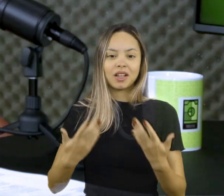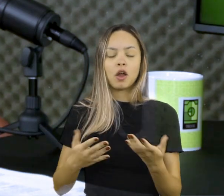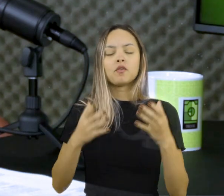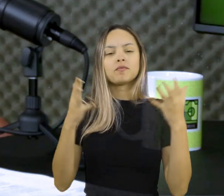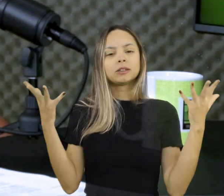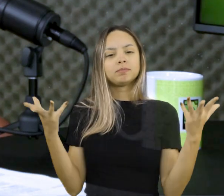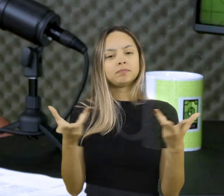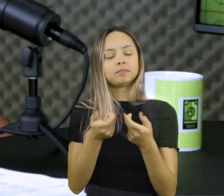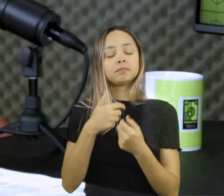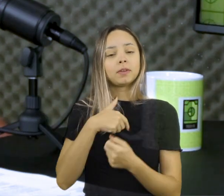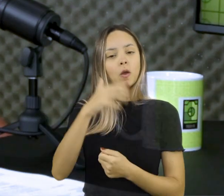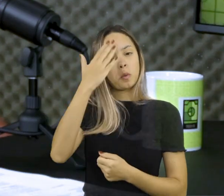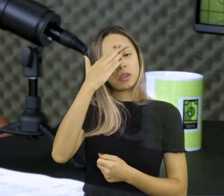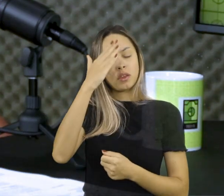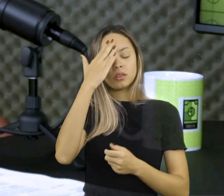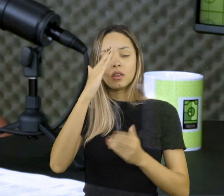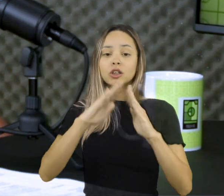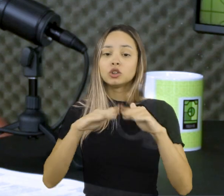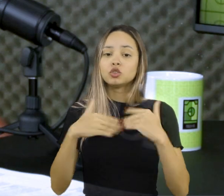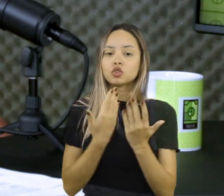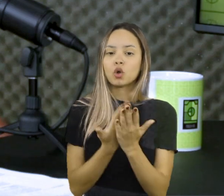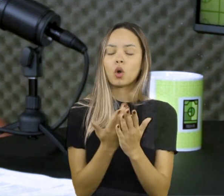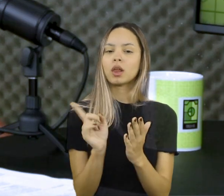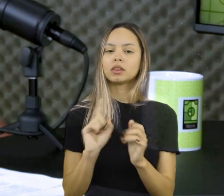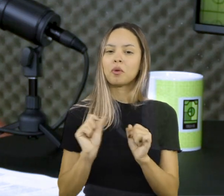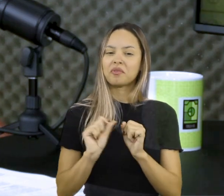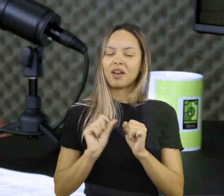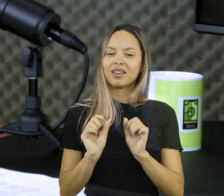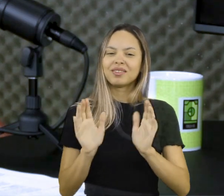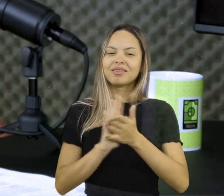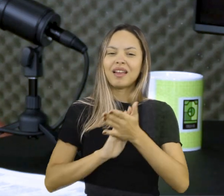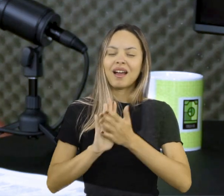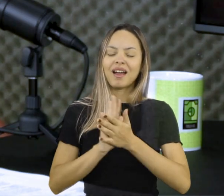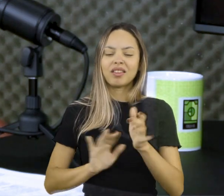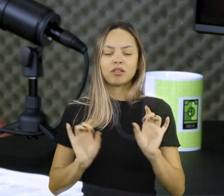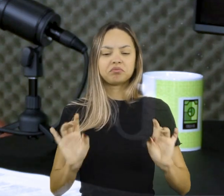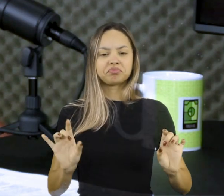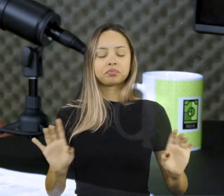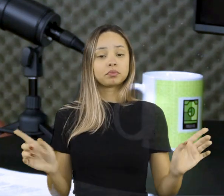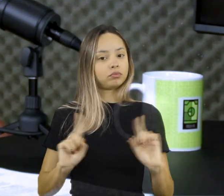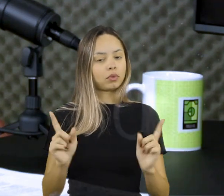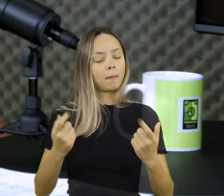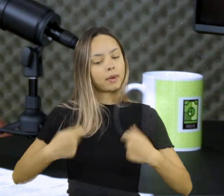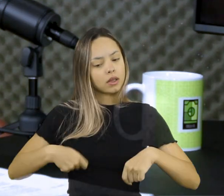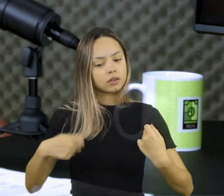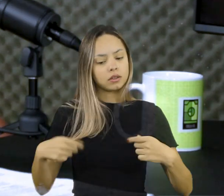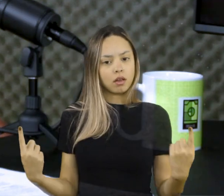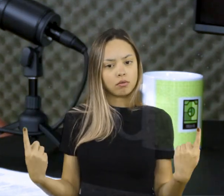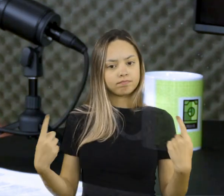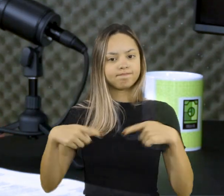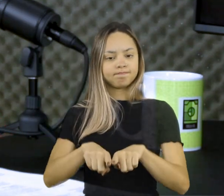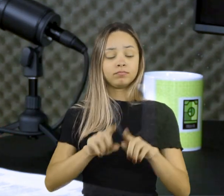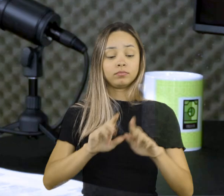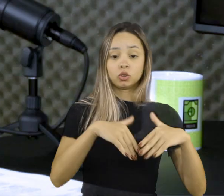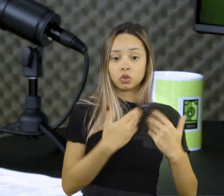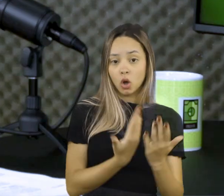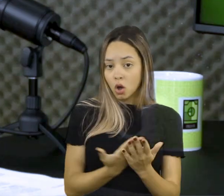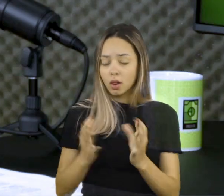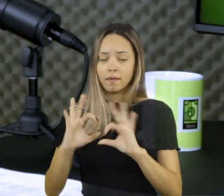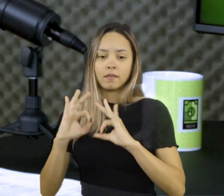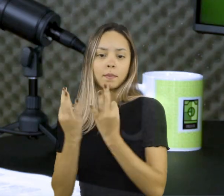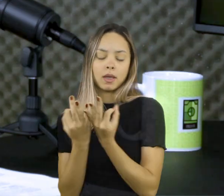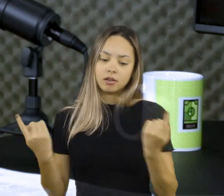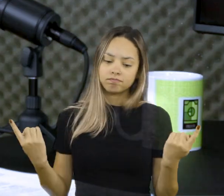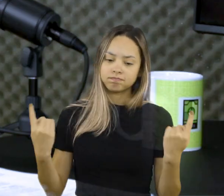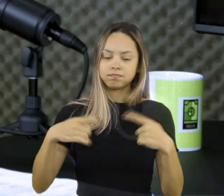entender que escola também não faz nada só. É preciso escola e família se juntarem nesse